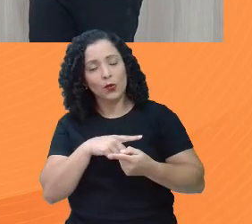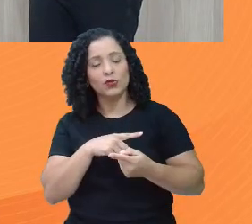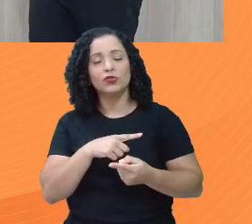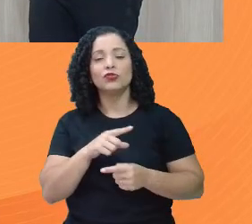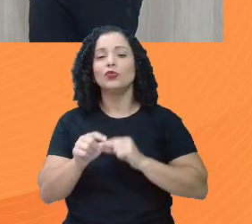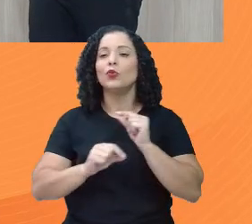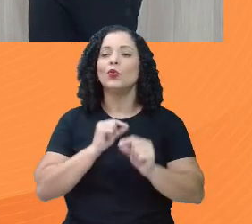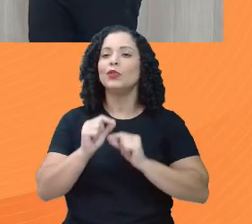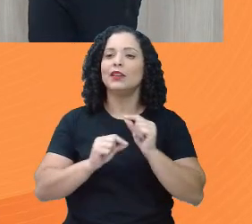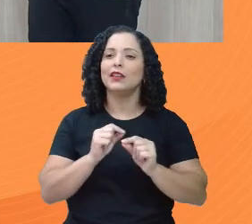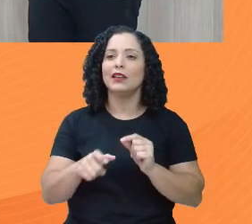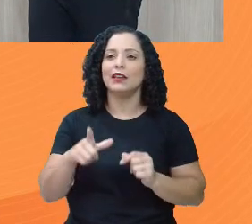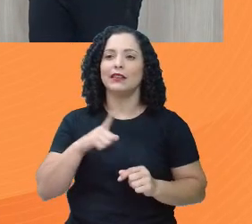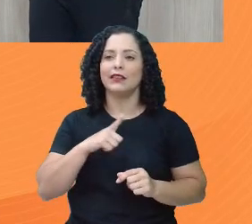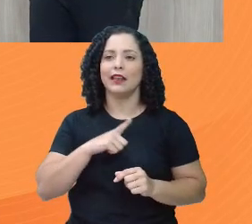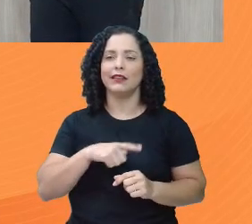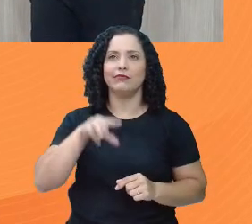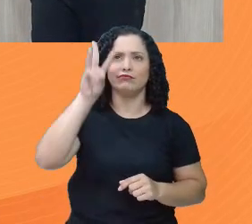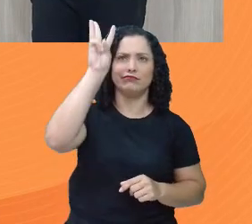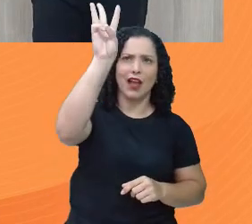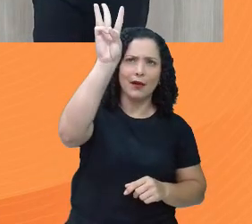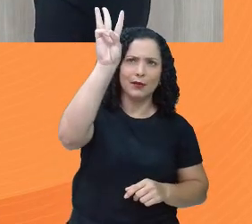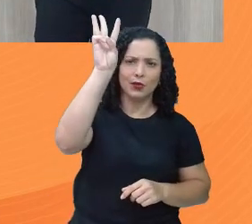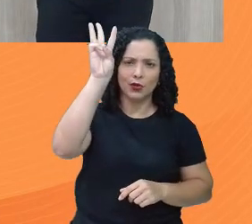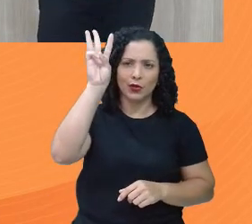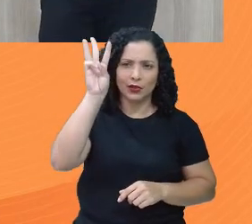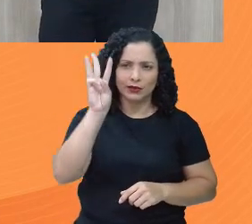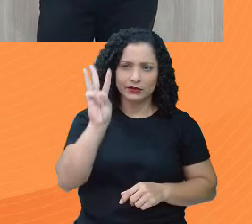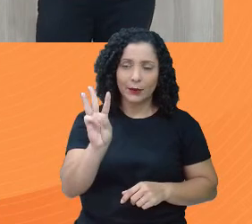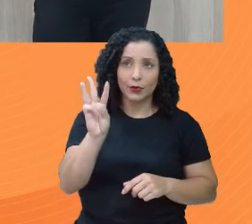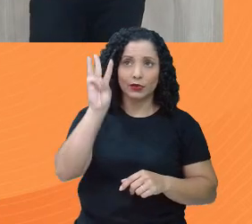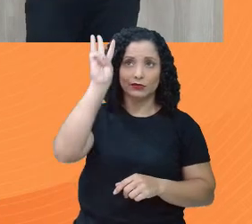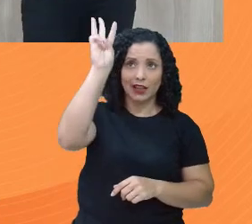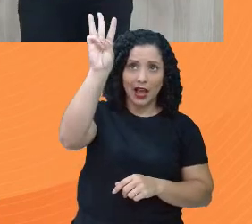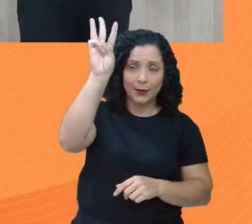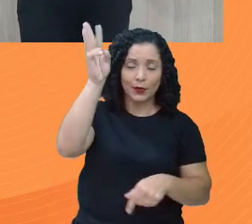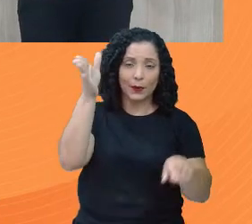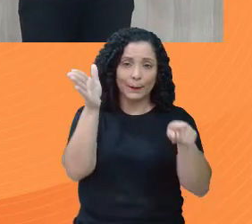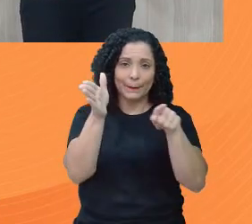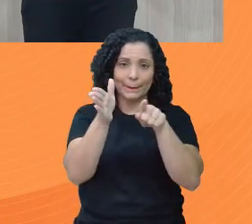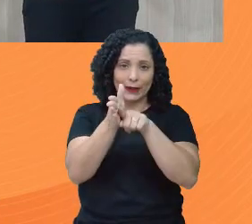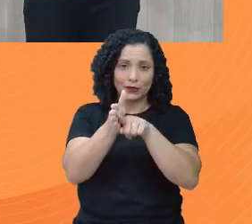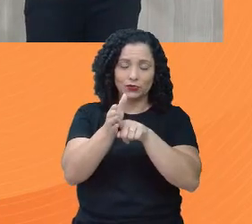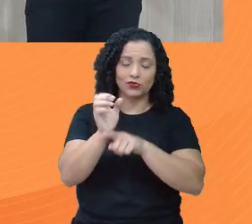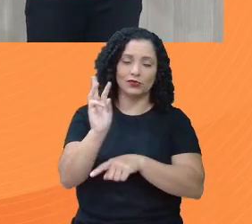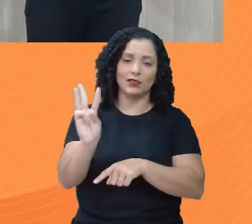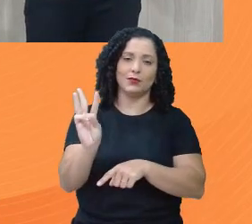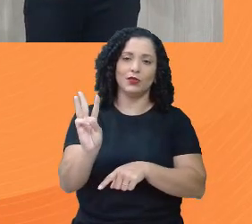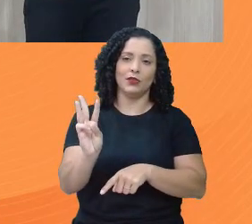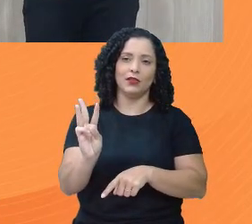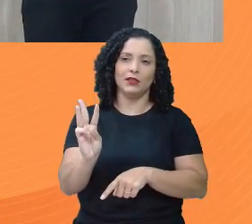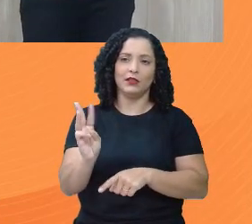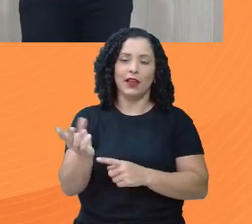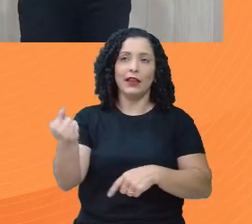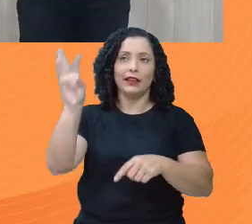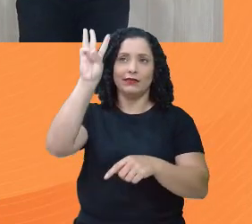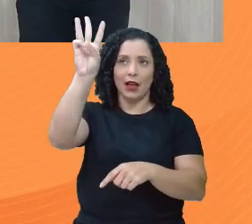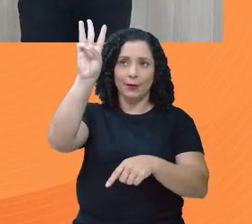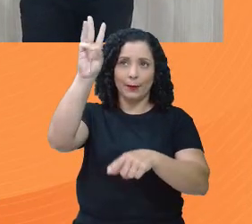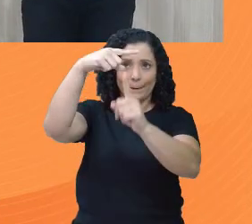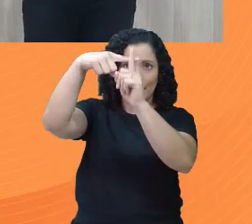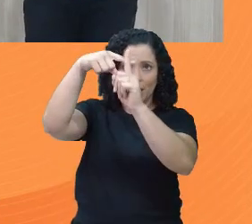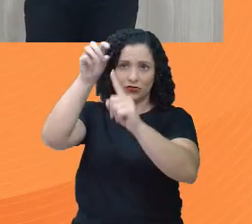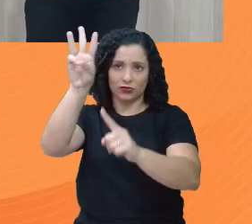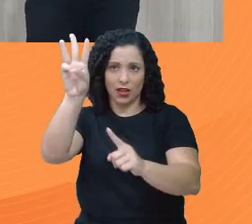vai notar que a gente tem aí, ó, w menos w. Eu tenho o w positivo lá em cima e tenho o w negativo lá